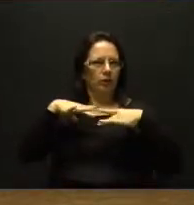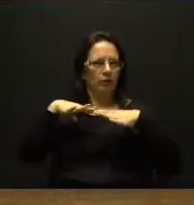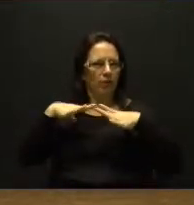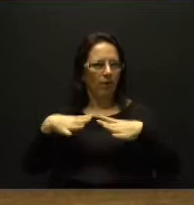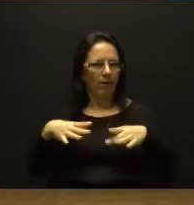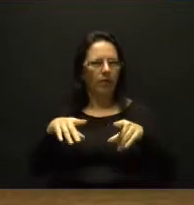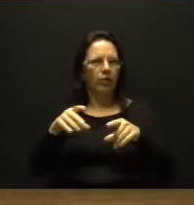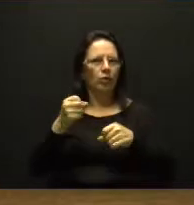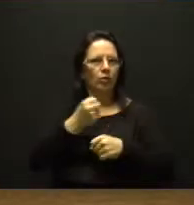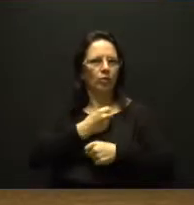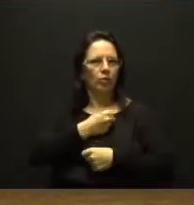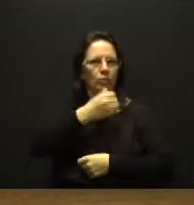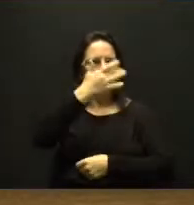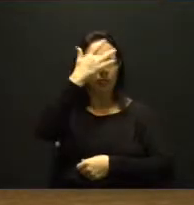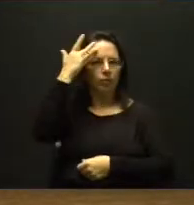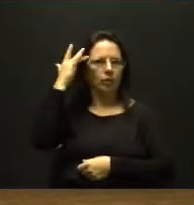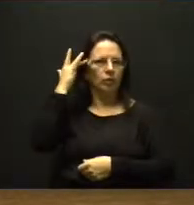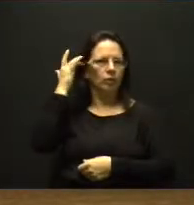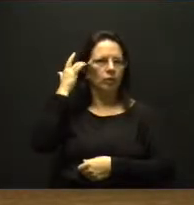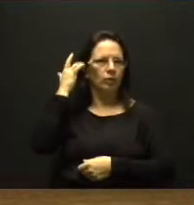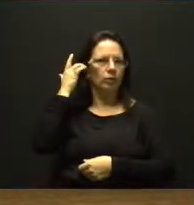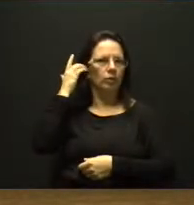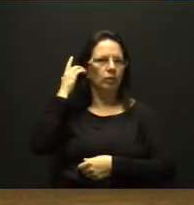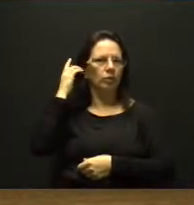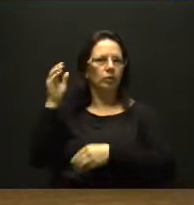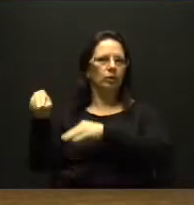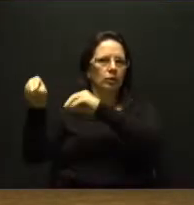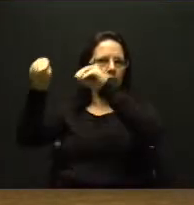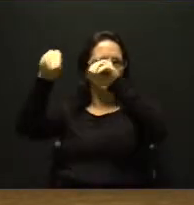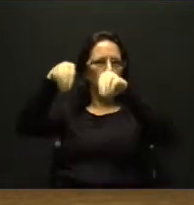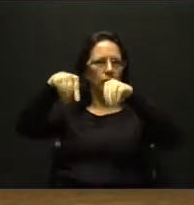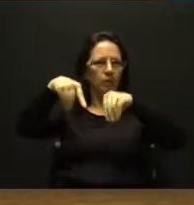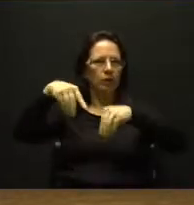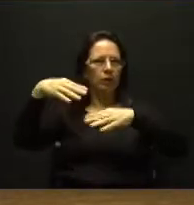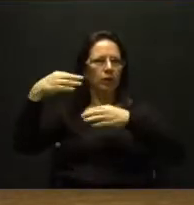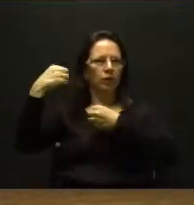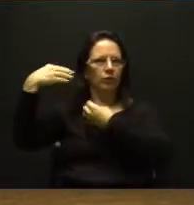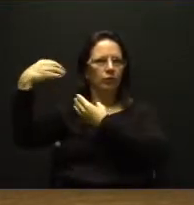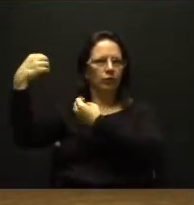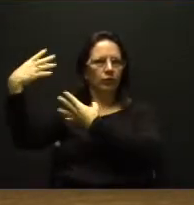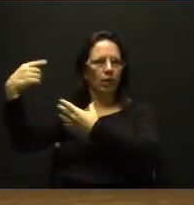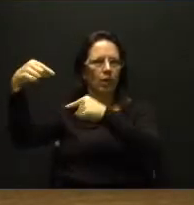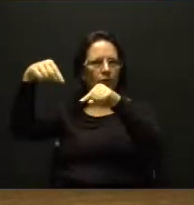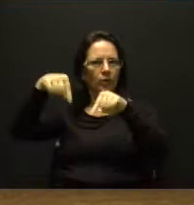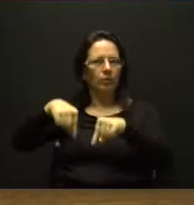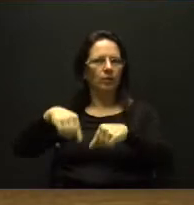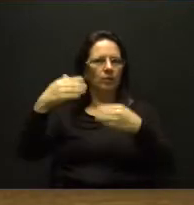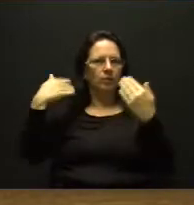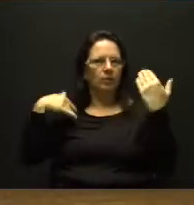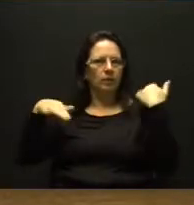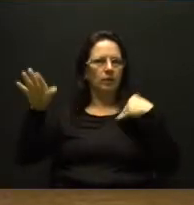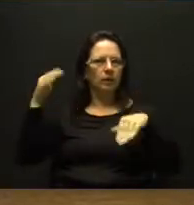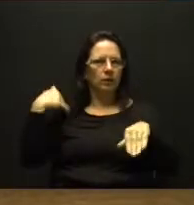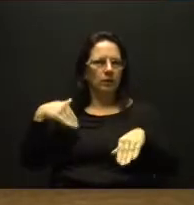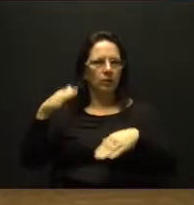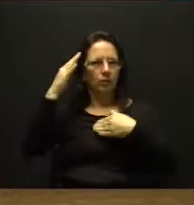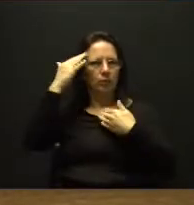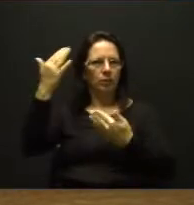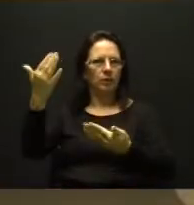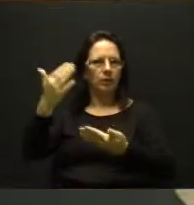número muito grande de pessoas que se deslocam para cá e com o batom é passagem pessoas que vêm para o litoral paulista muito